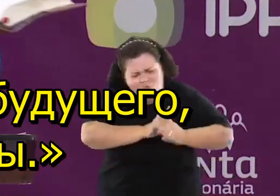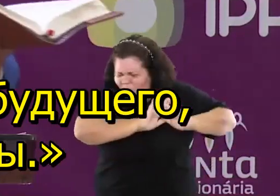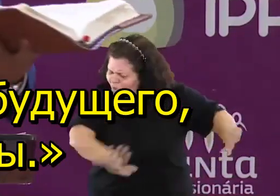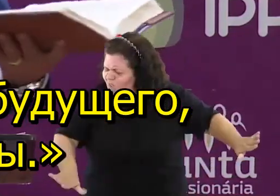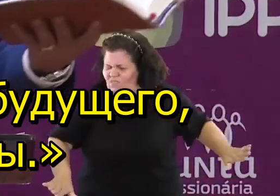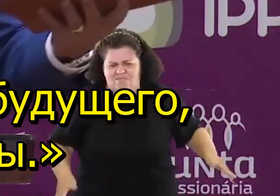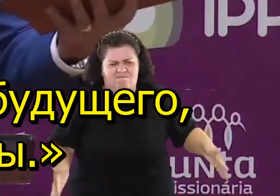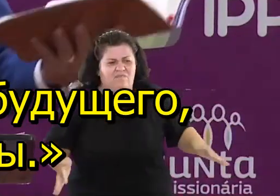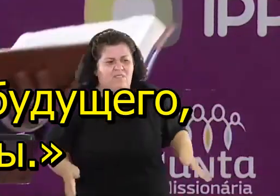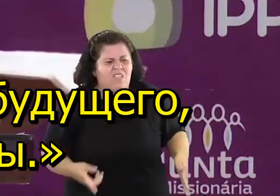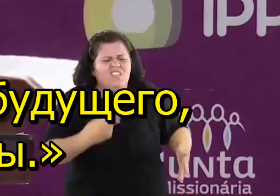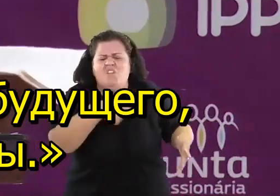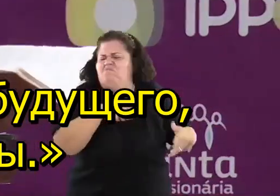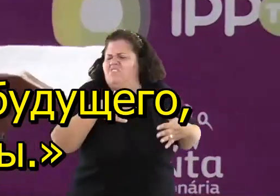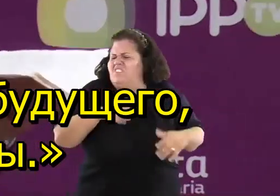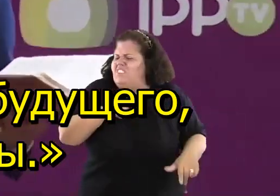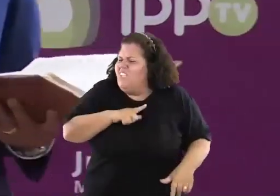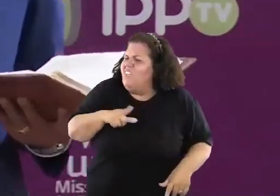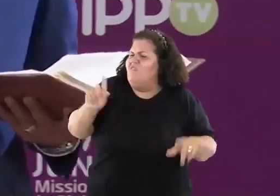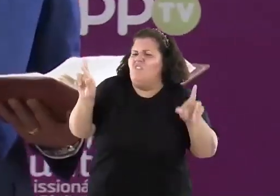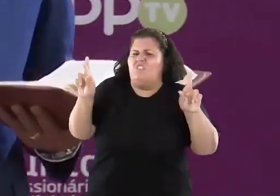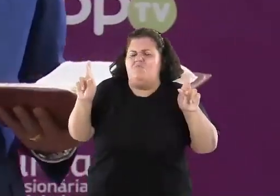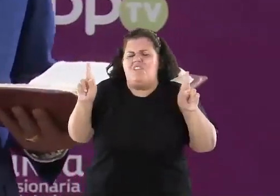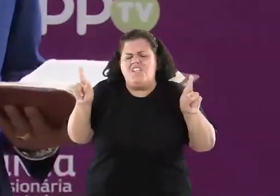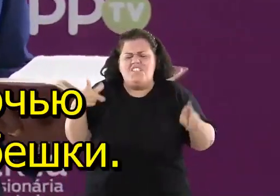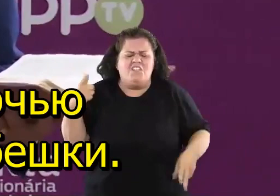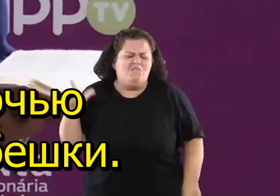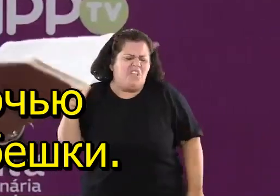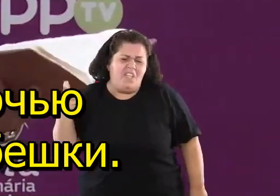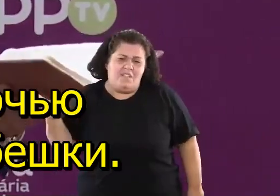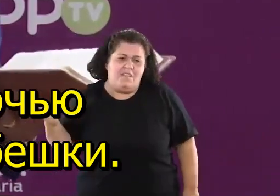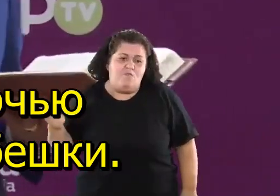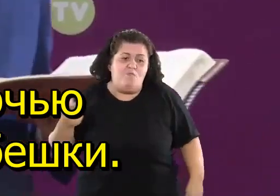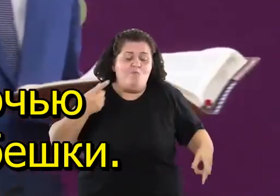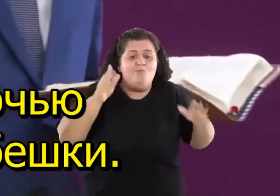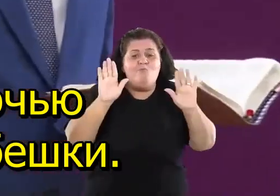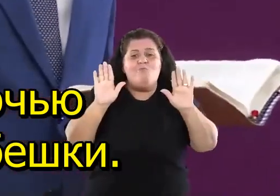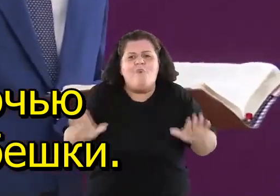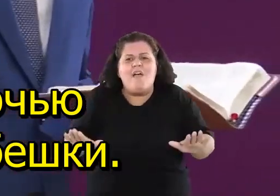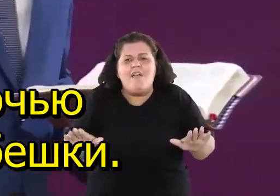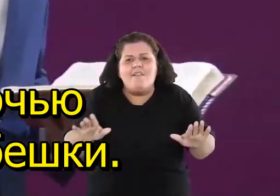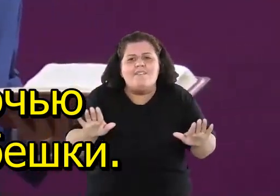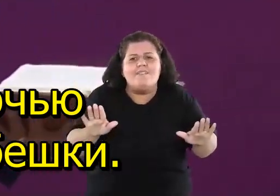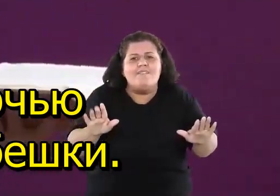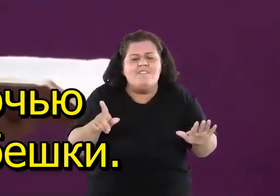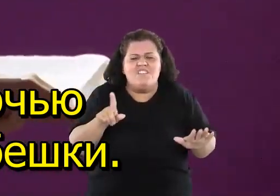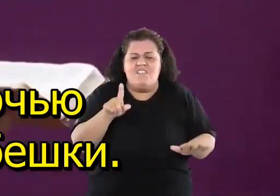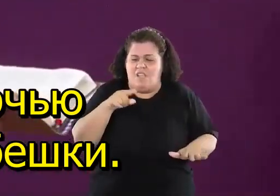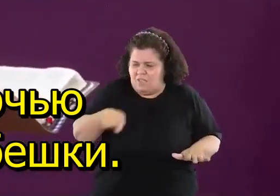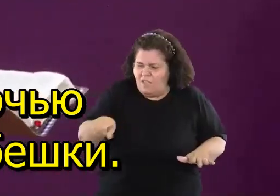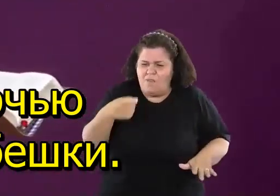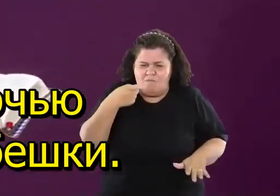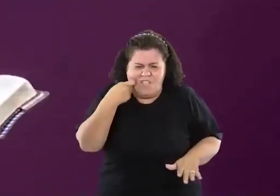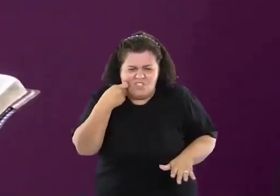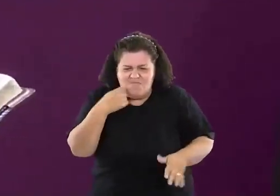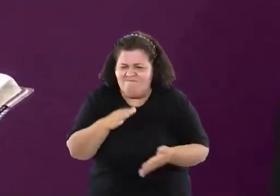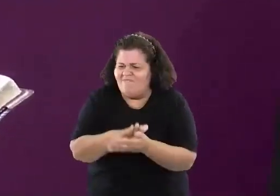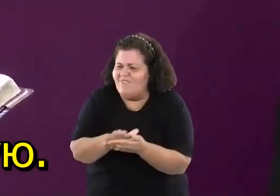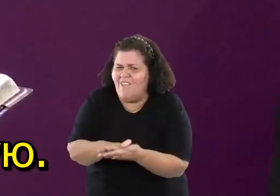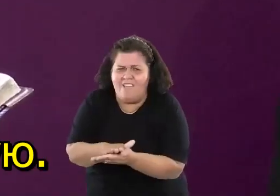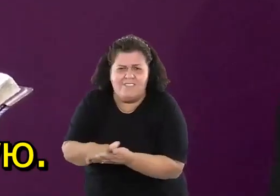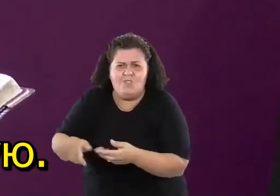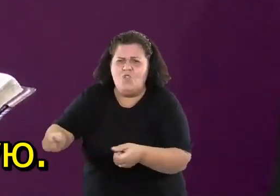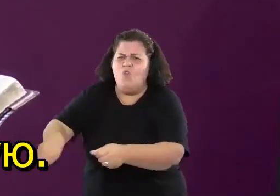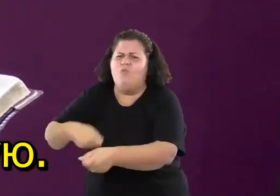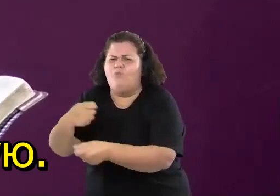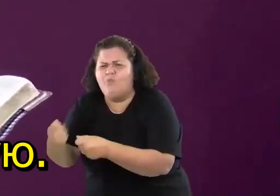mais futuro, não tem mais esperança para mim. E diz a Bíblia que naquela noite eles não pegaram nem uma piaba,